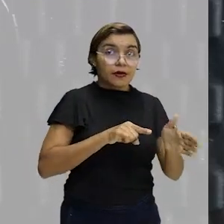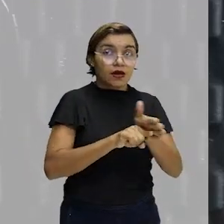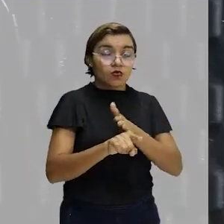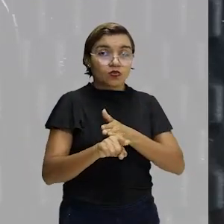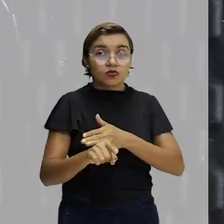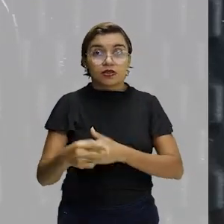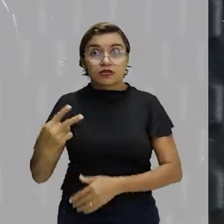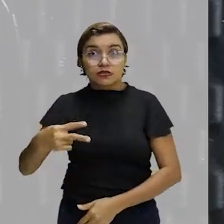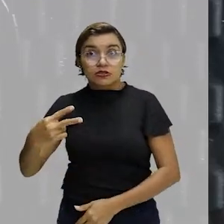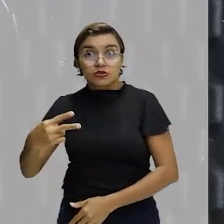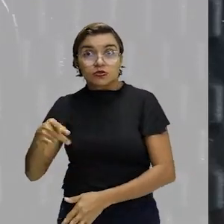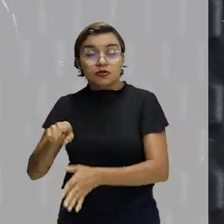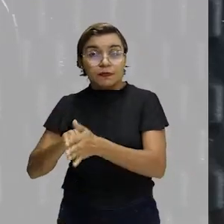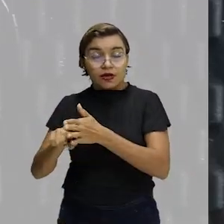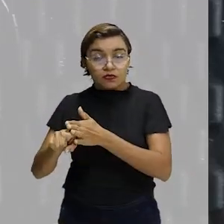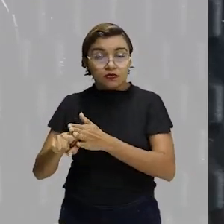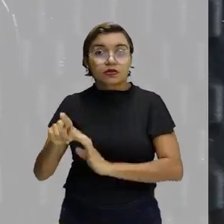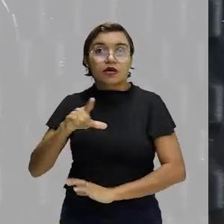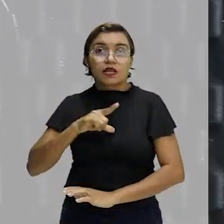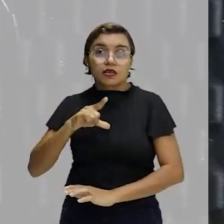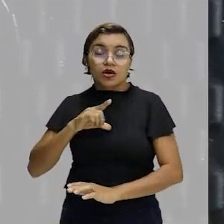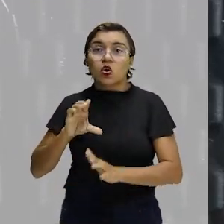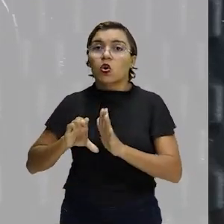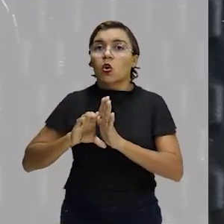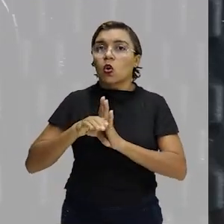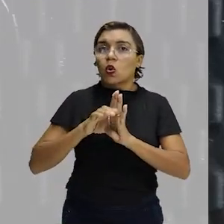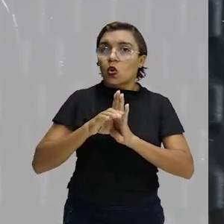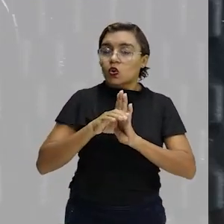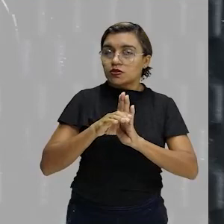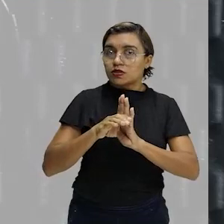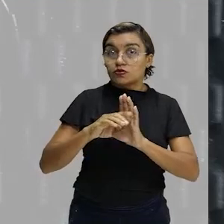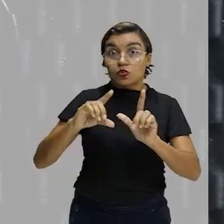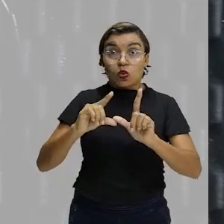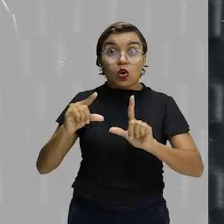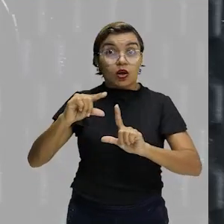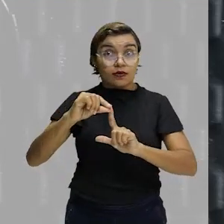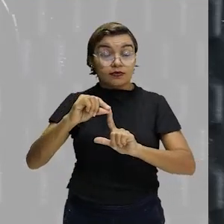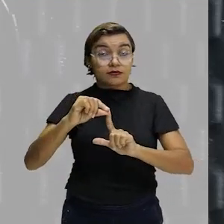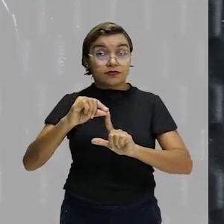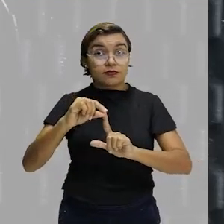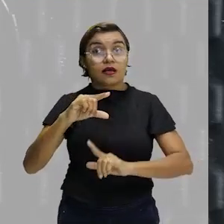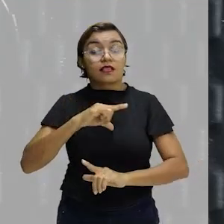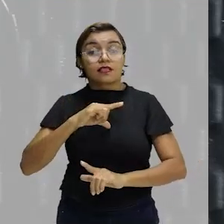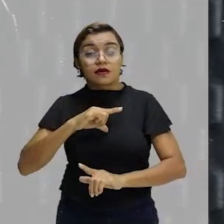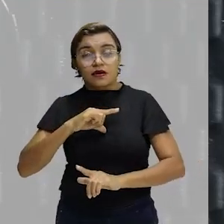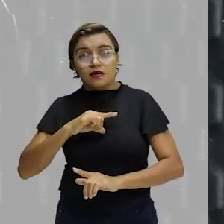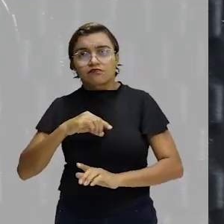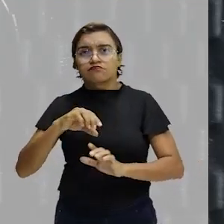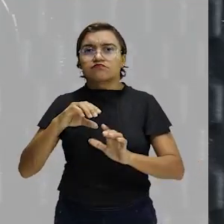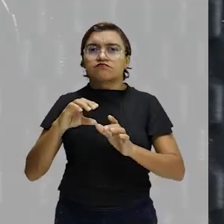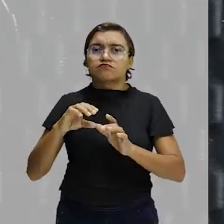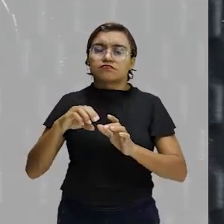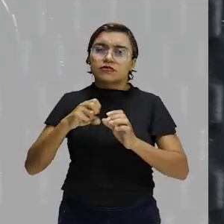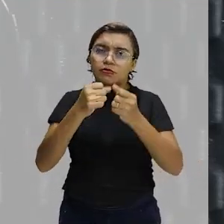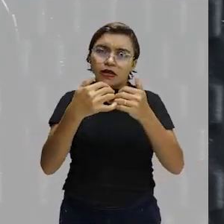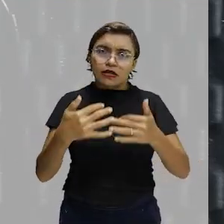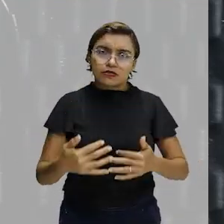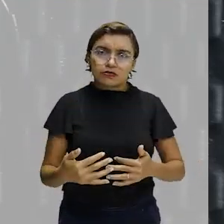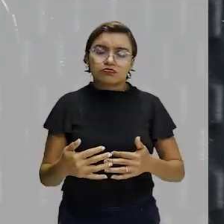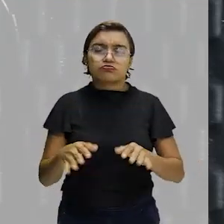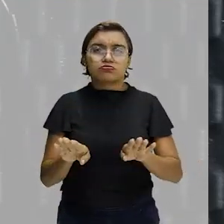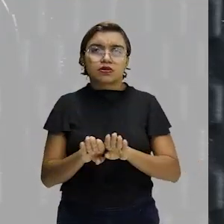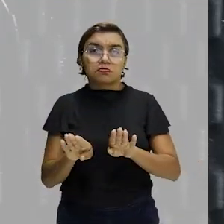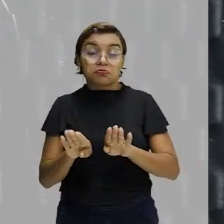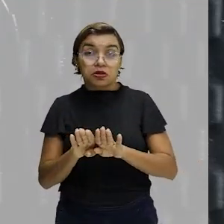você aplicou muito mais conceitos do logaritmo, no caso. Nós aplicamos a definição, nós aplicamos propriedade